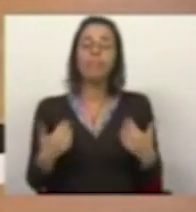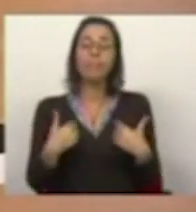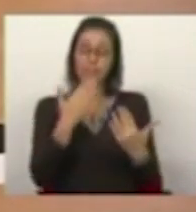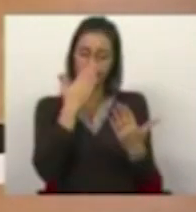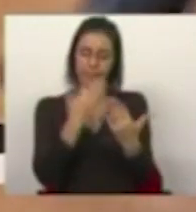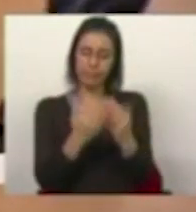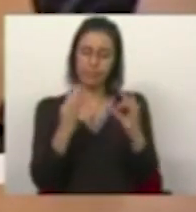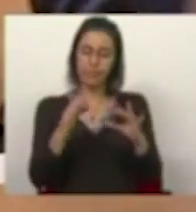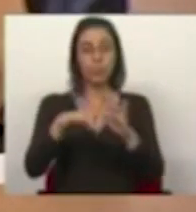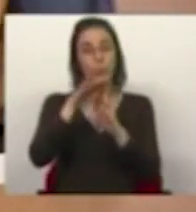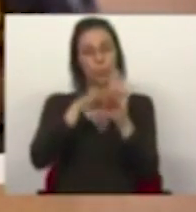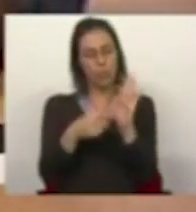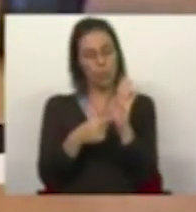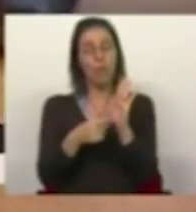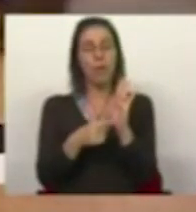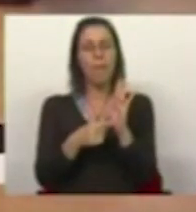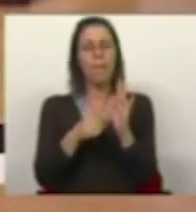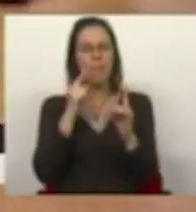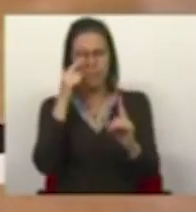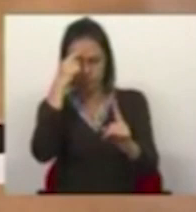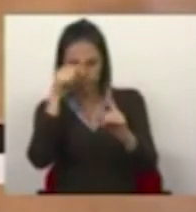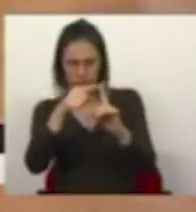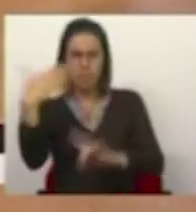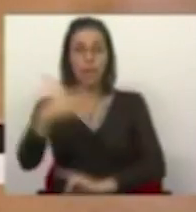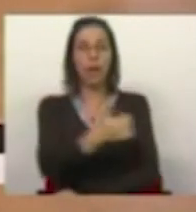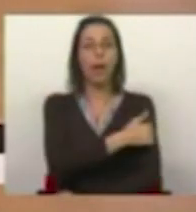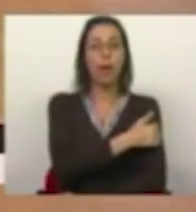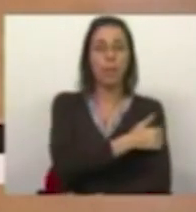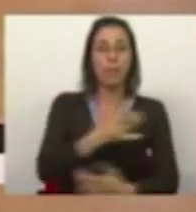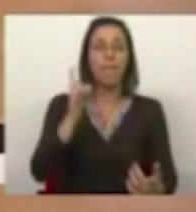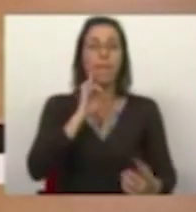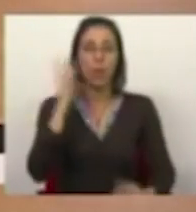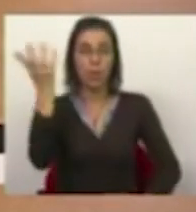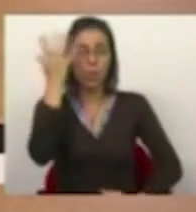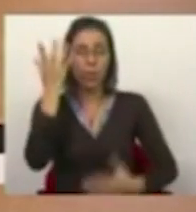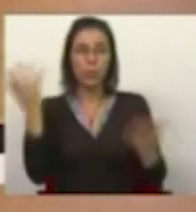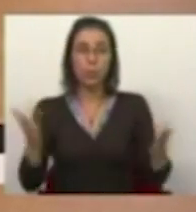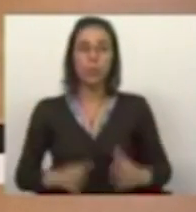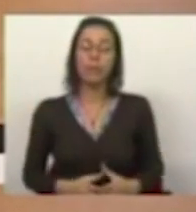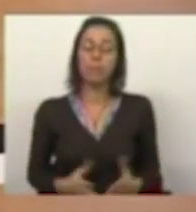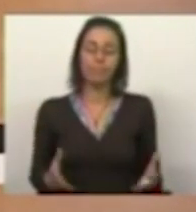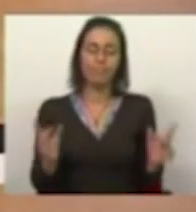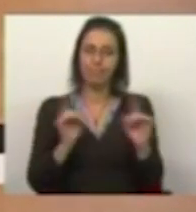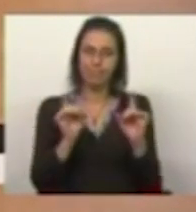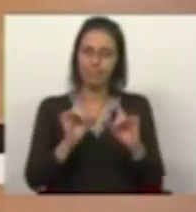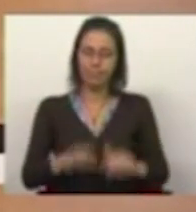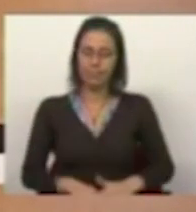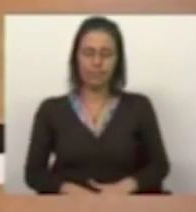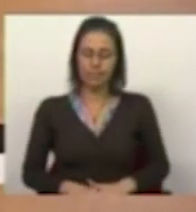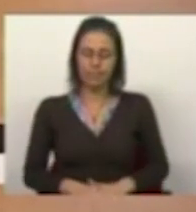Estamos perante um programa que dá centralidade ao direito à habitação e valoriza a cultura? Não, não